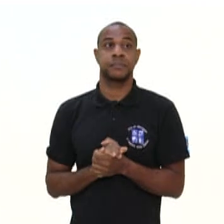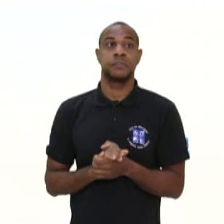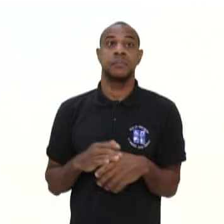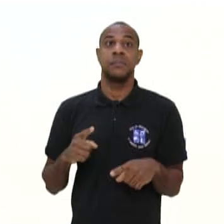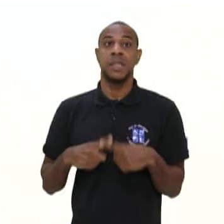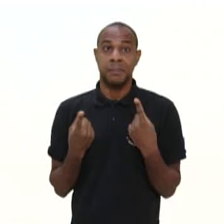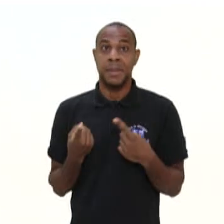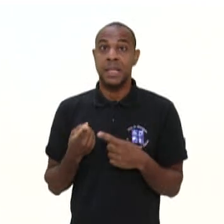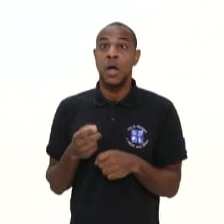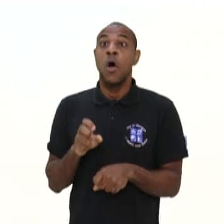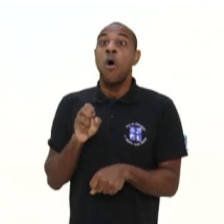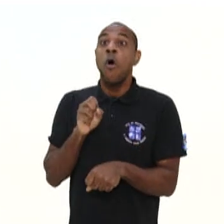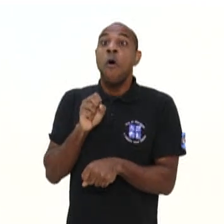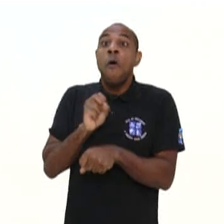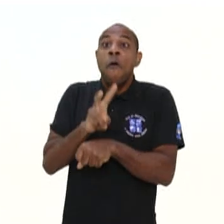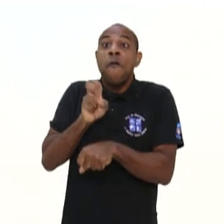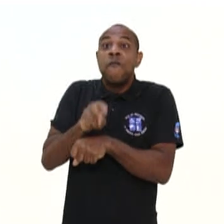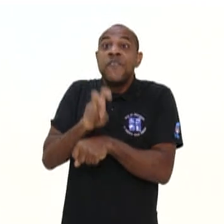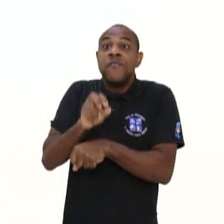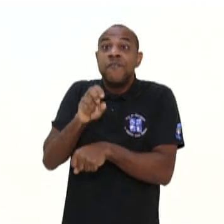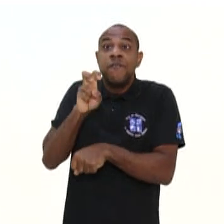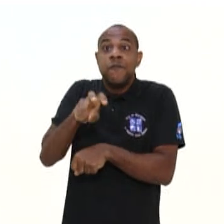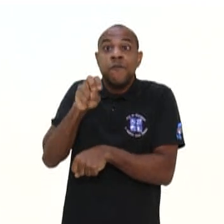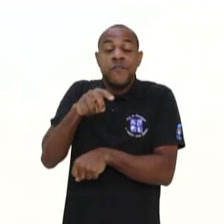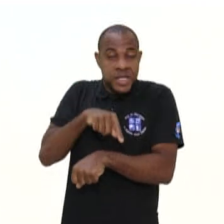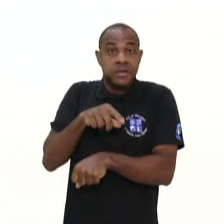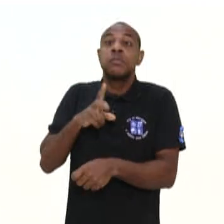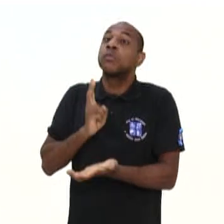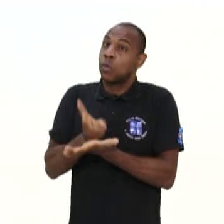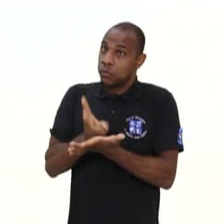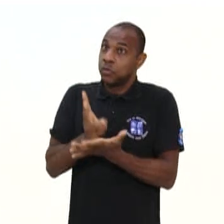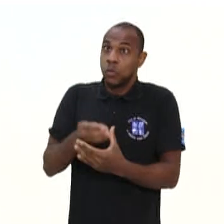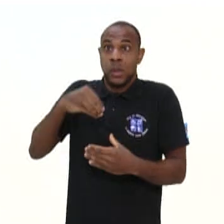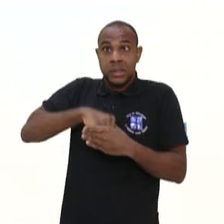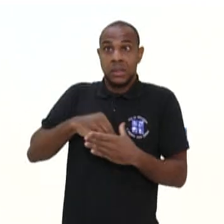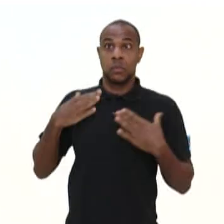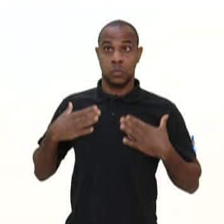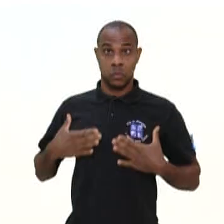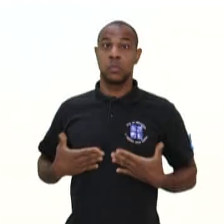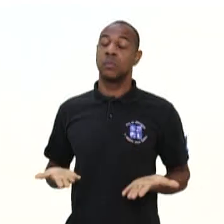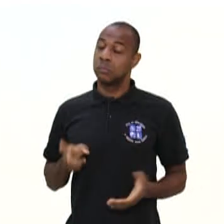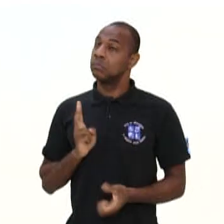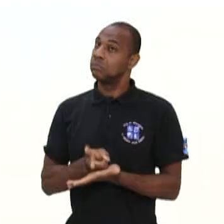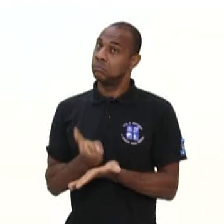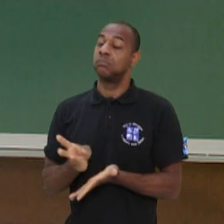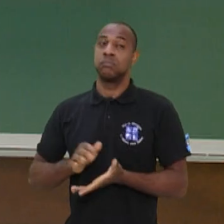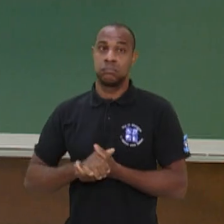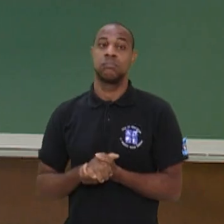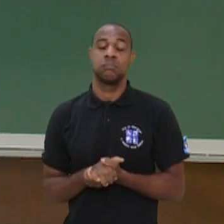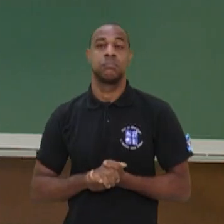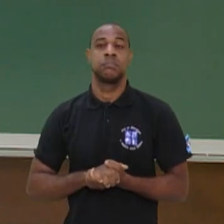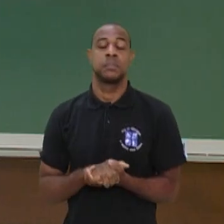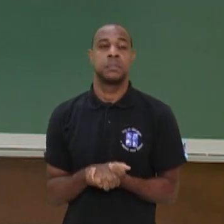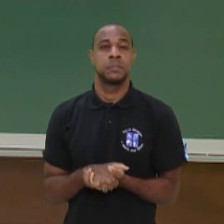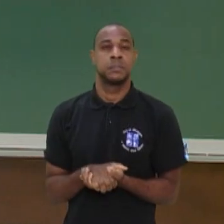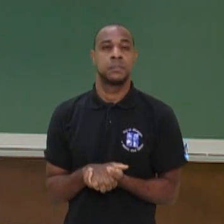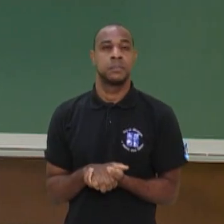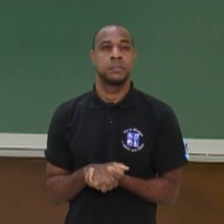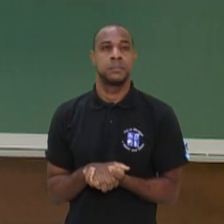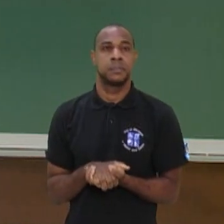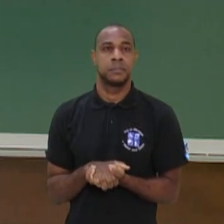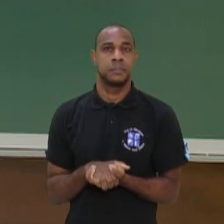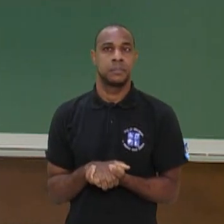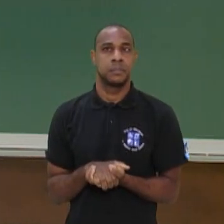ele não está eliminado, ele migra pela raiz nervosa até alojar-se no gânglio neural, onde permanece latente até a recidiva